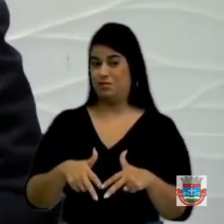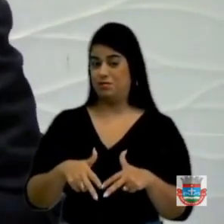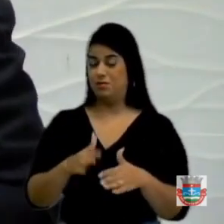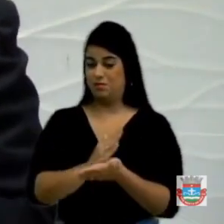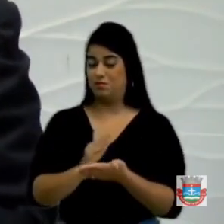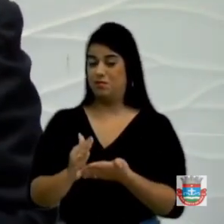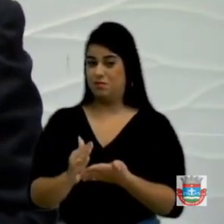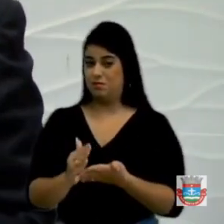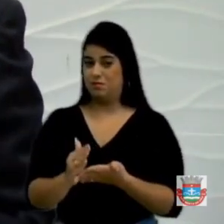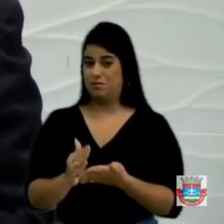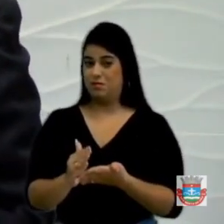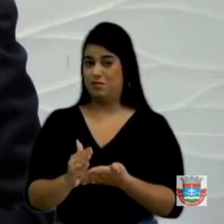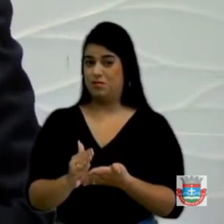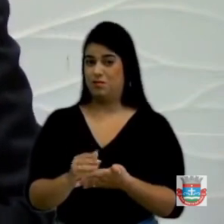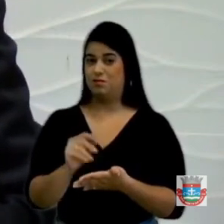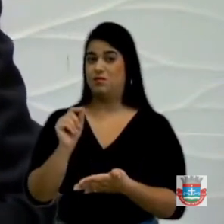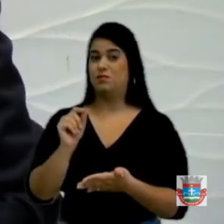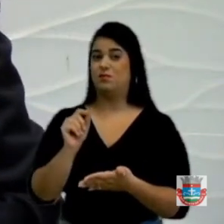vai ser